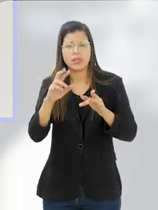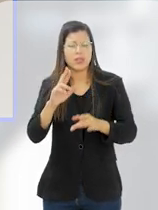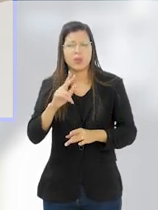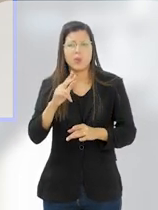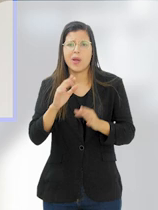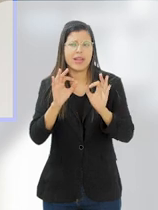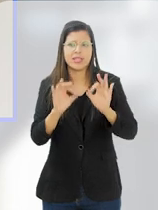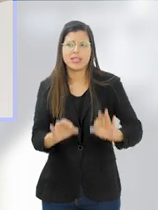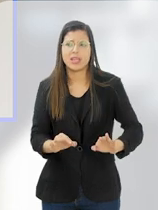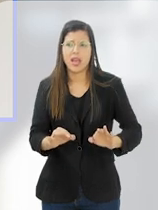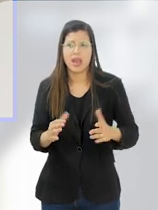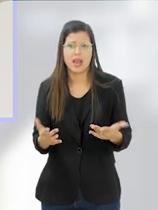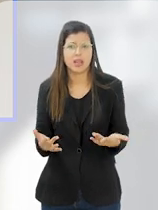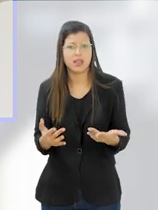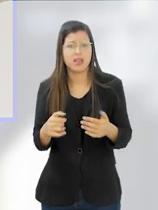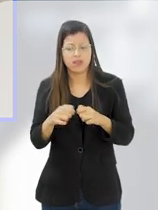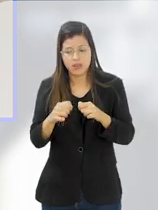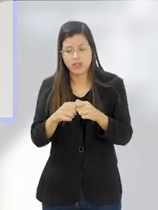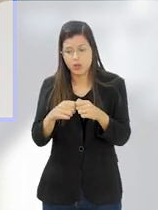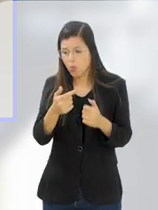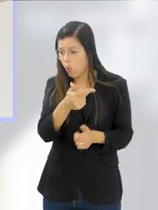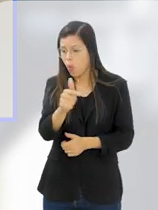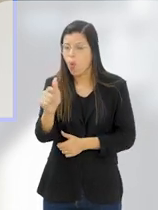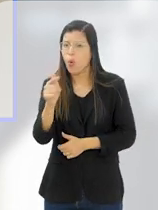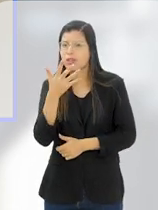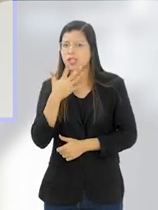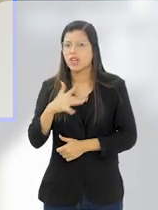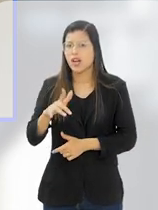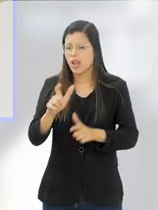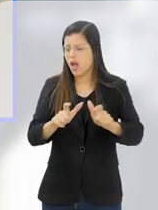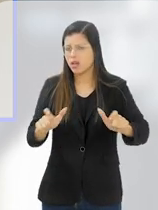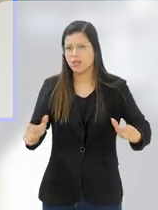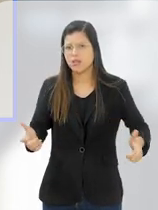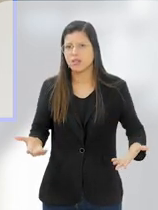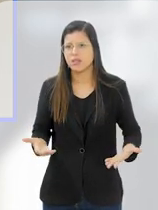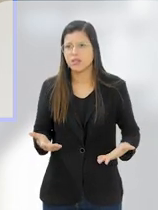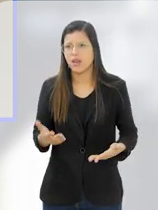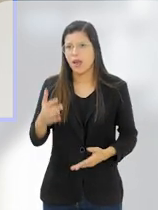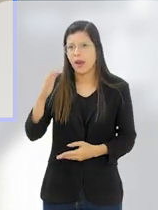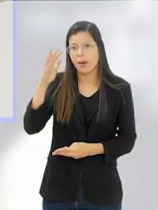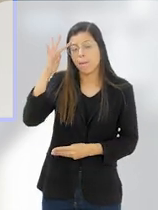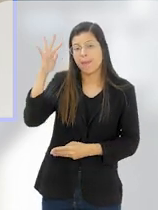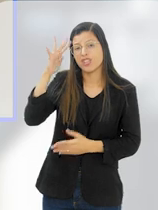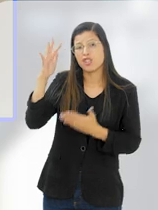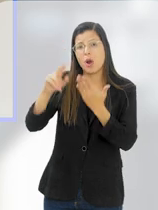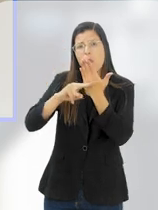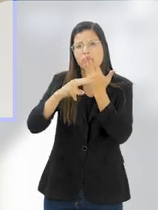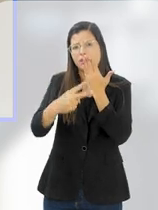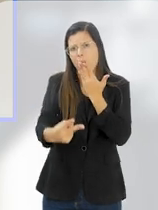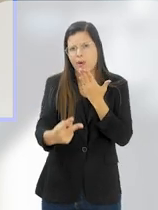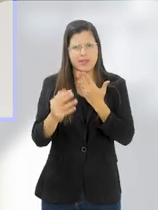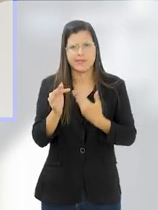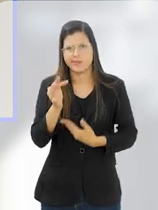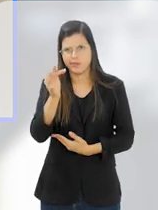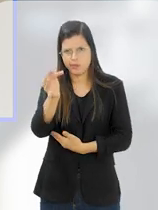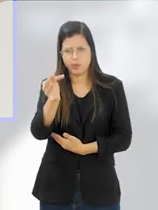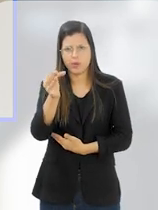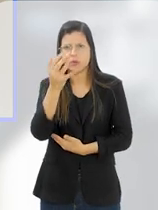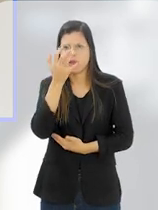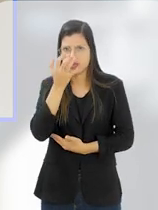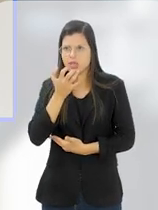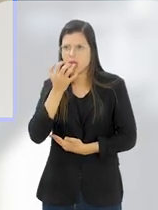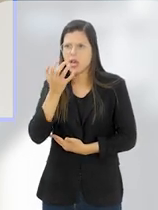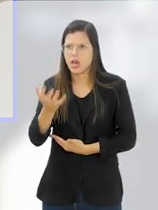totalmente inadequada para seus pares, né? Isso, imagina a consequência que isso possa ter na vida dela mais tarde. Isso é muito